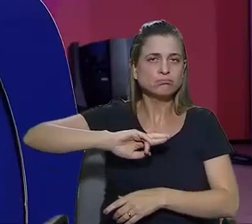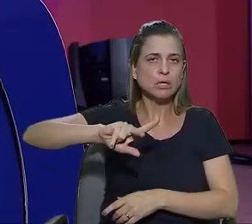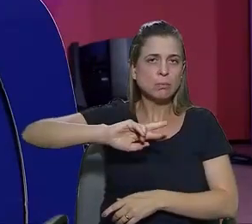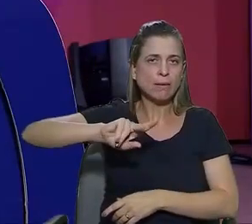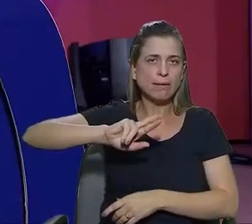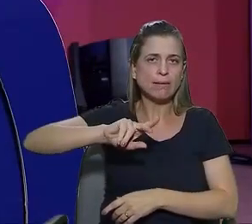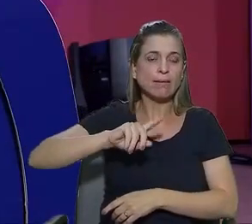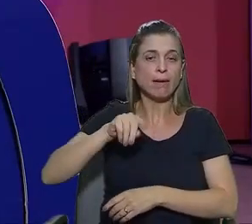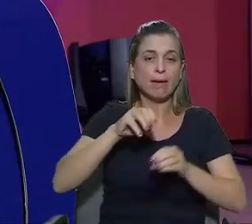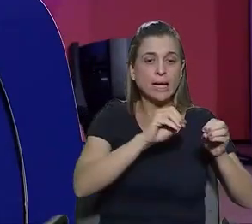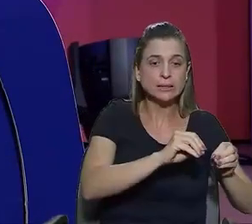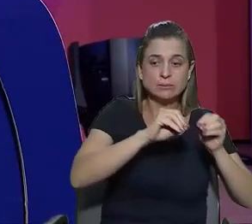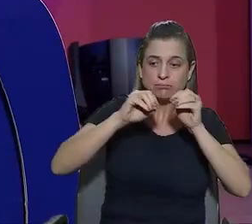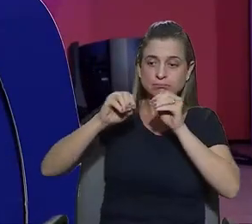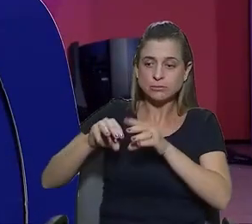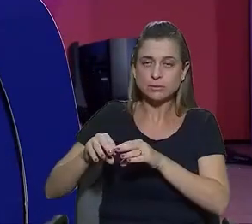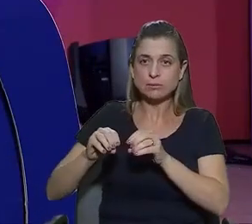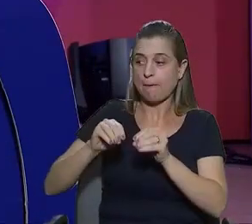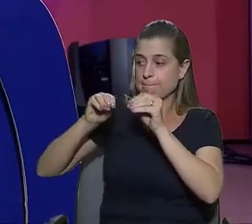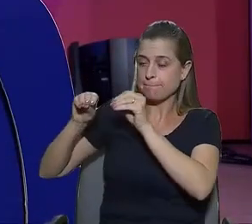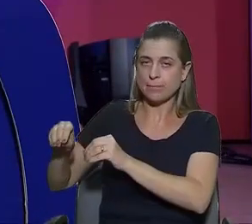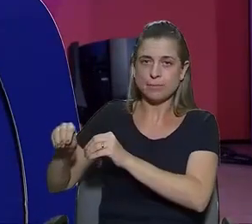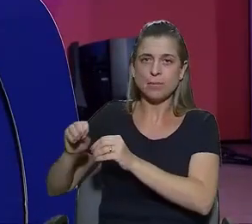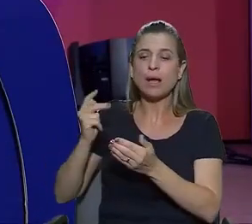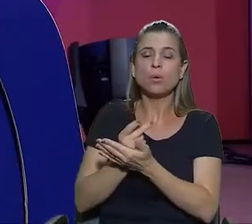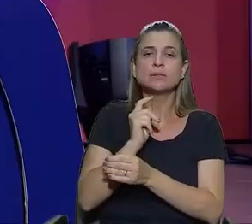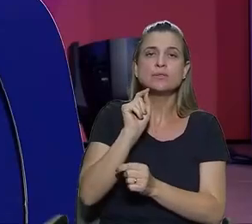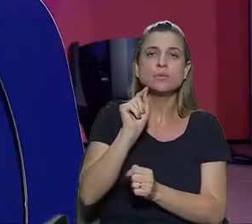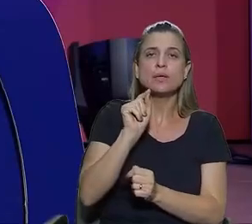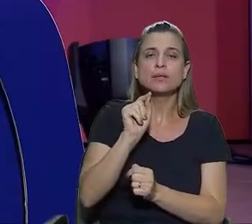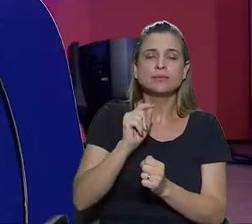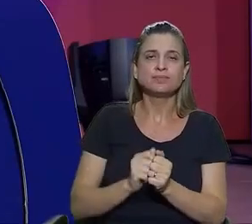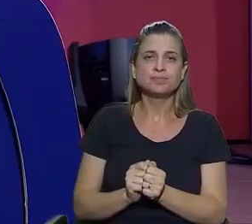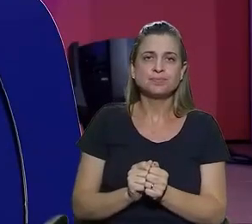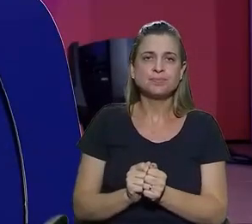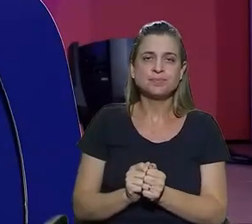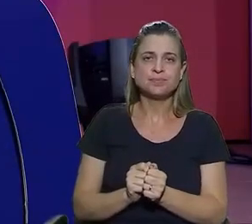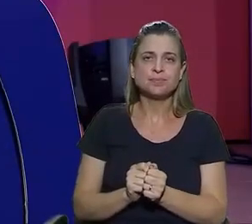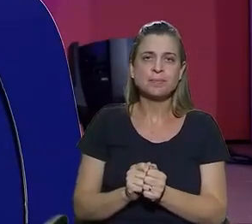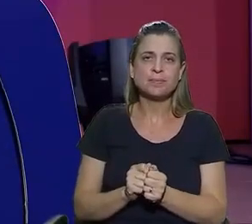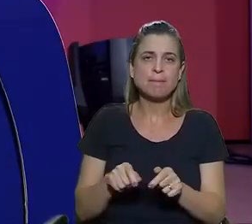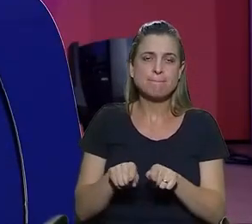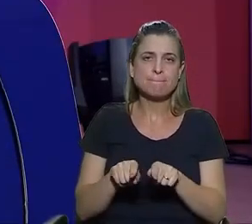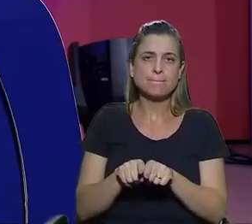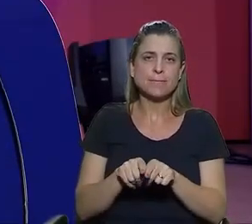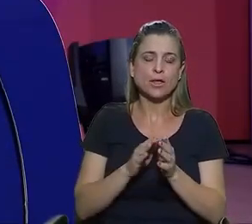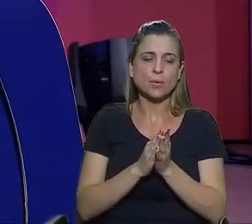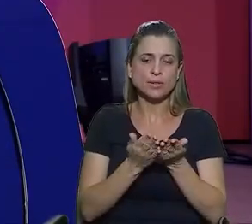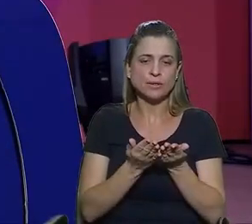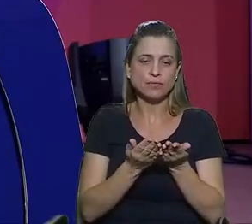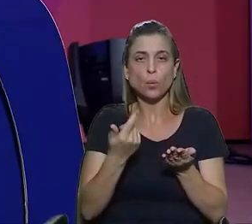esse deslocamento e o que acontece nesse deslocamento. Né? E agora, no último livro, De Onde Eles Vêm,